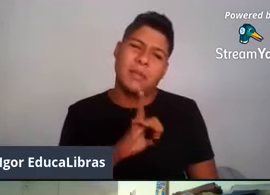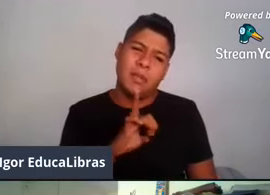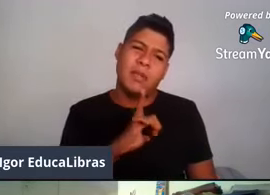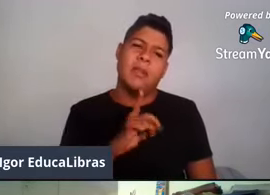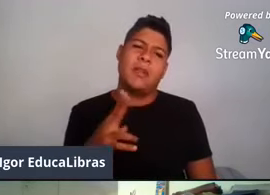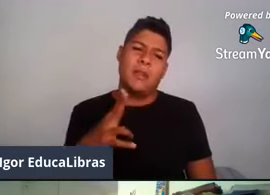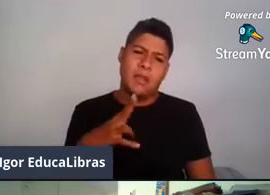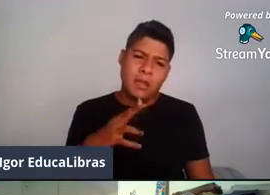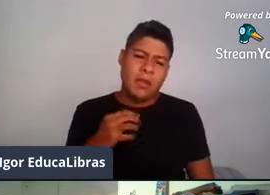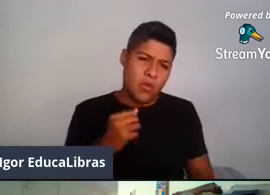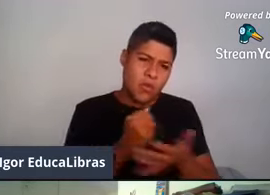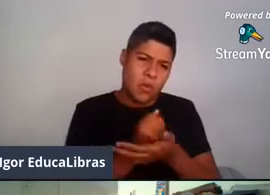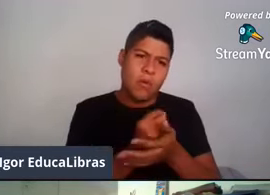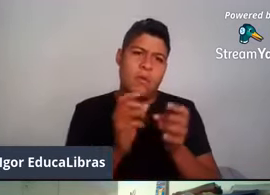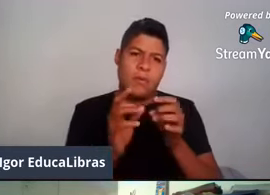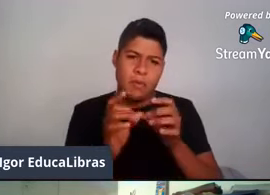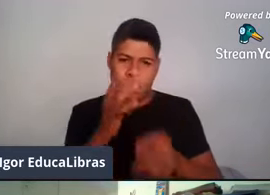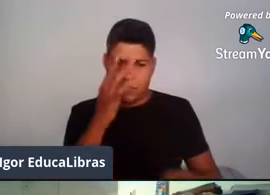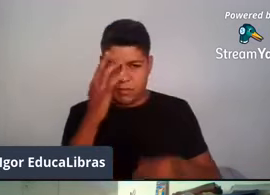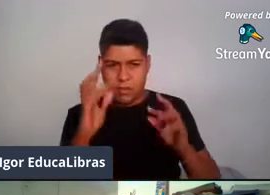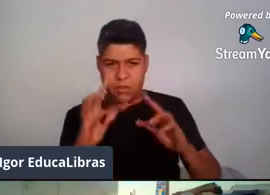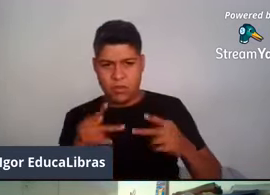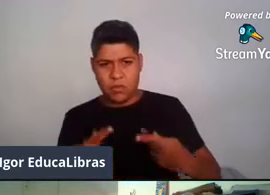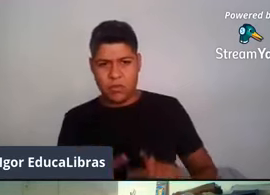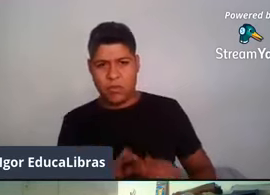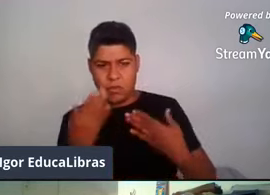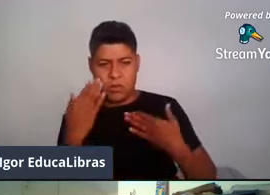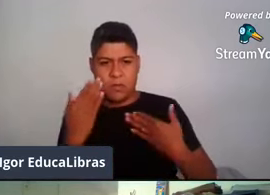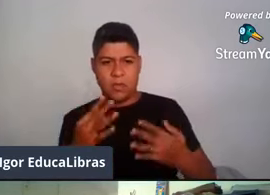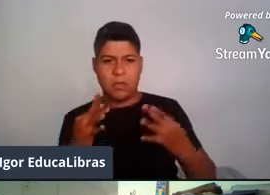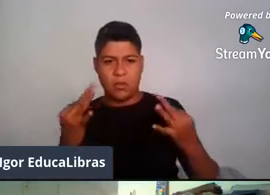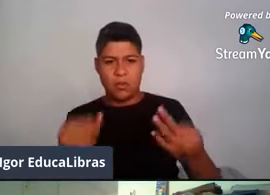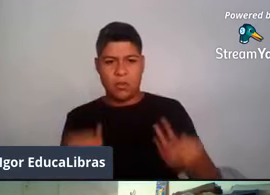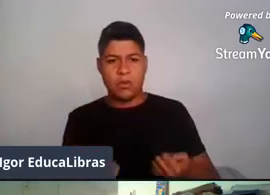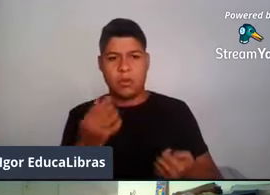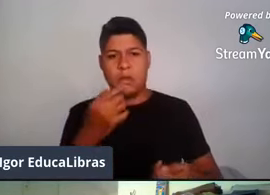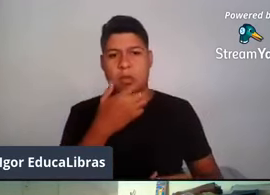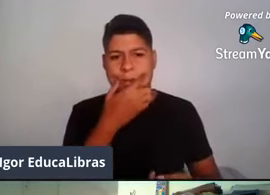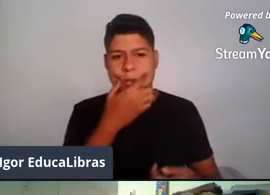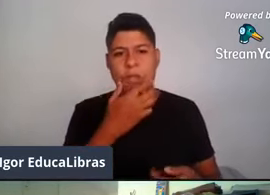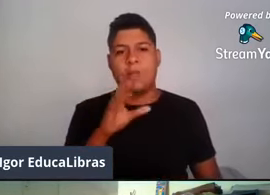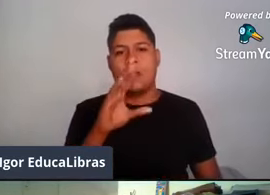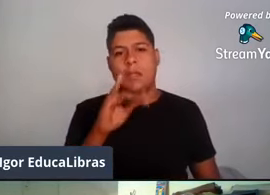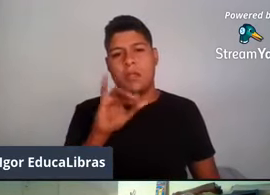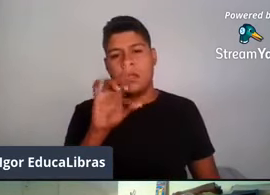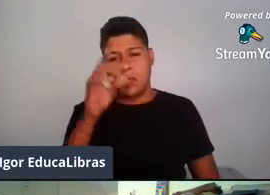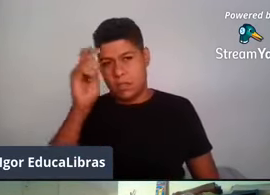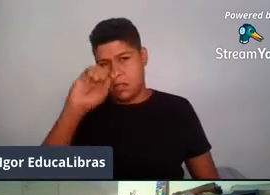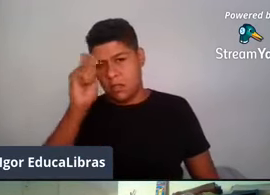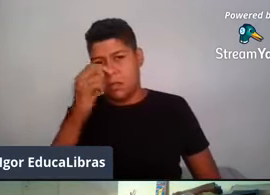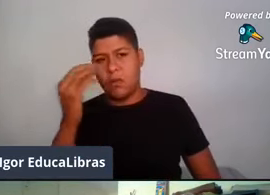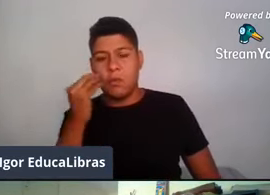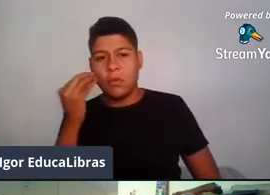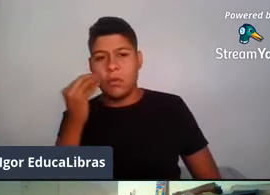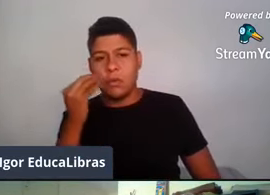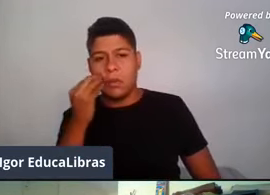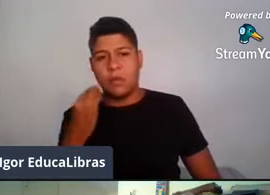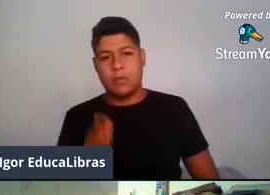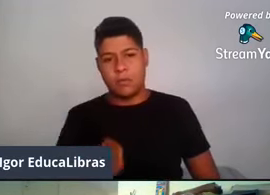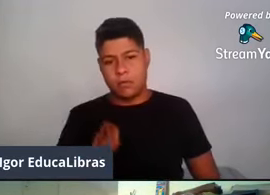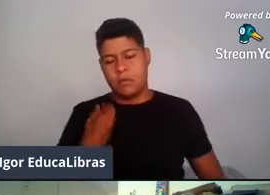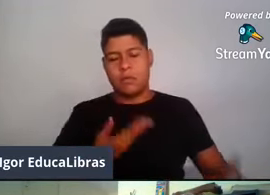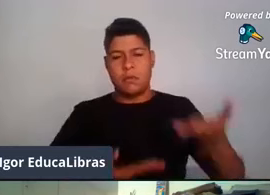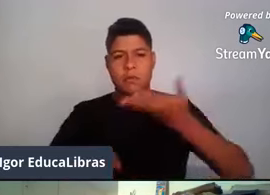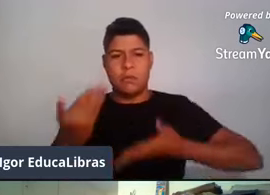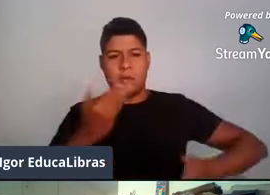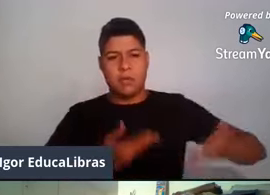clientes, consumidores, somos pessoas. Então, muito obrigada a todos vocês, Igor, Cid, pela oportunidade de compartilhar esse